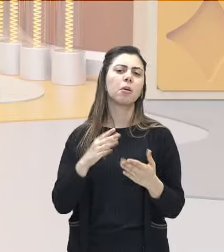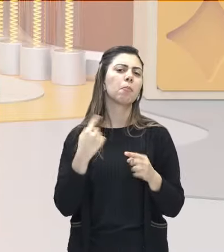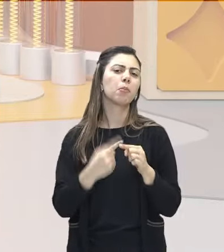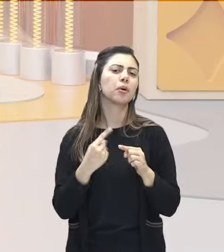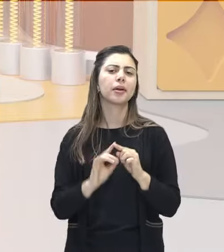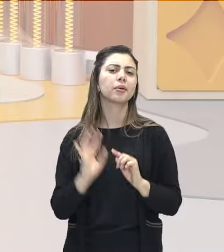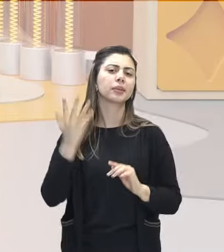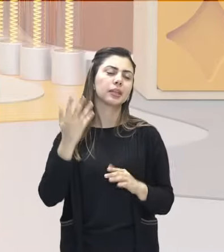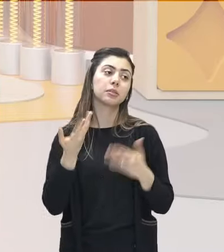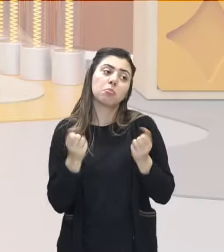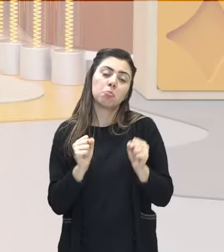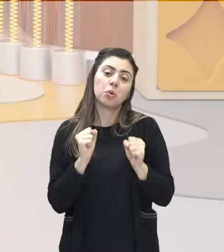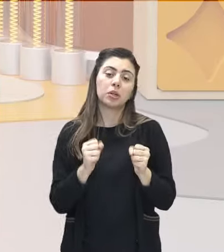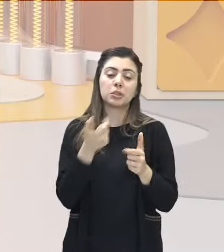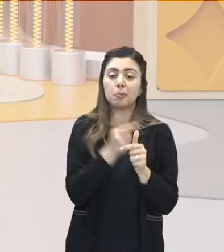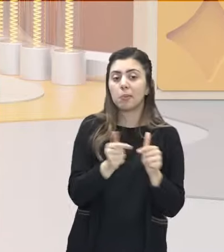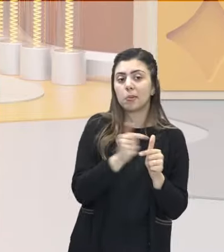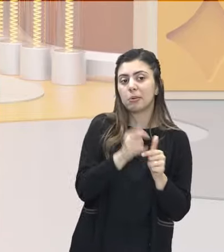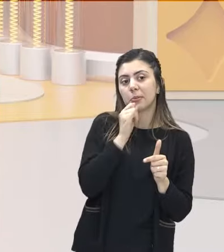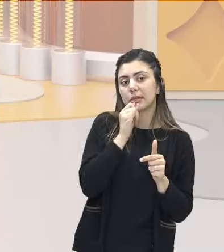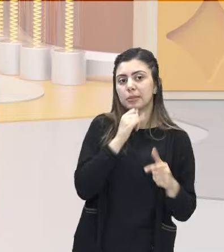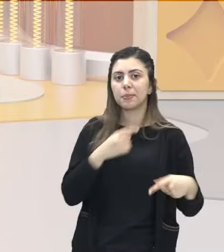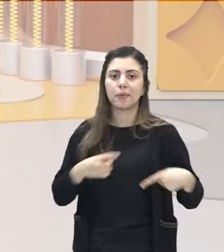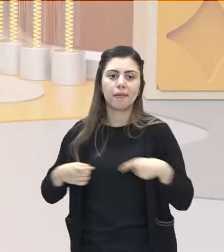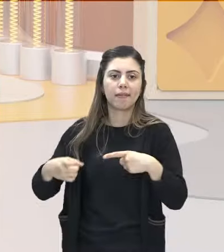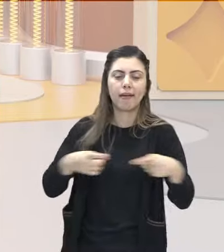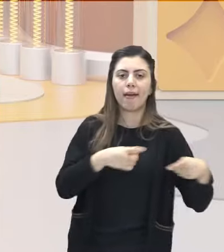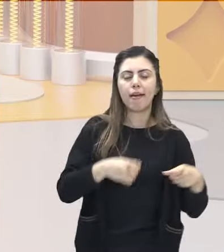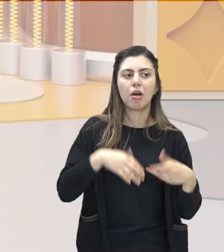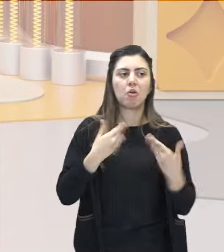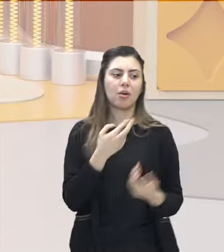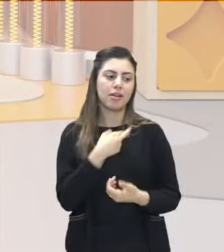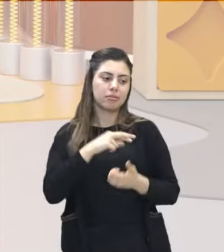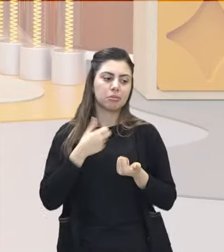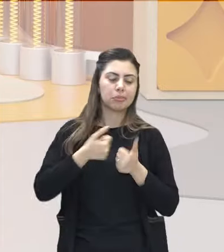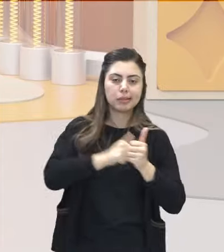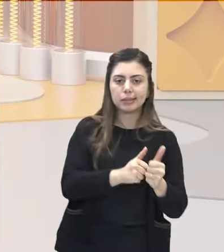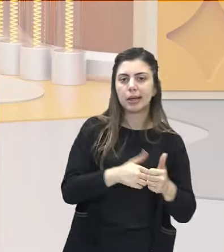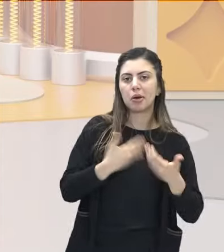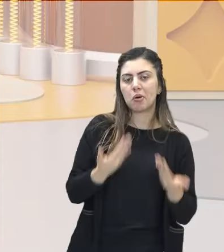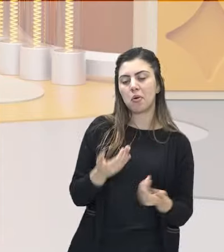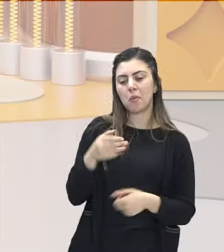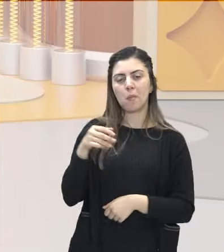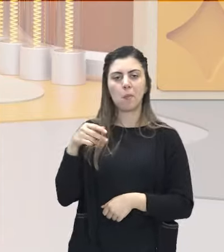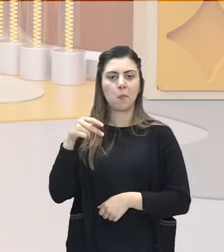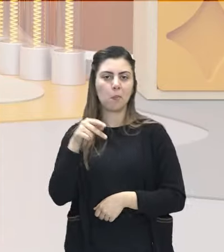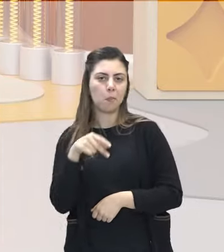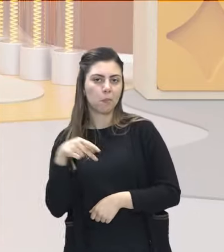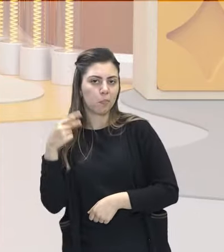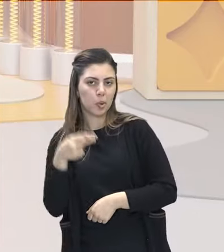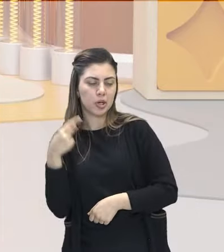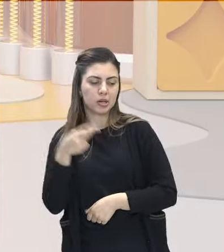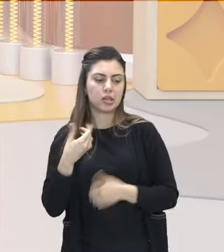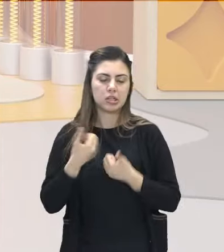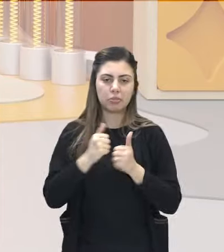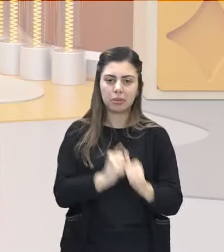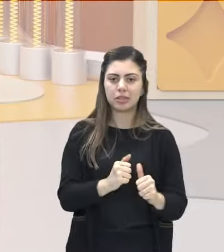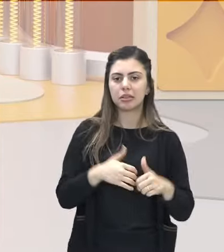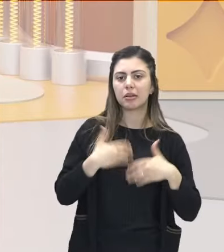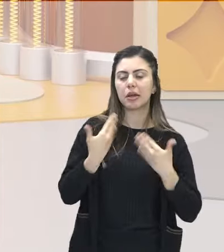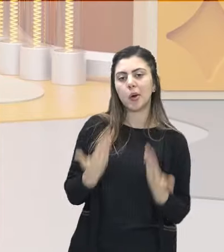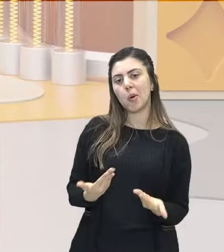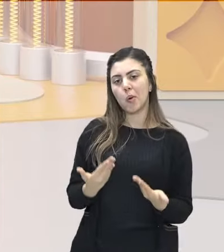problemas relacionados a conflitos perseguições religiosas perseguições políticas catástrofes